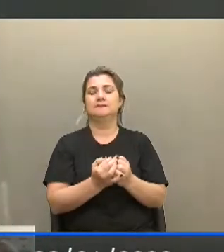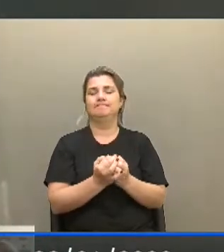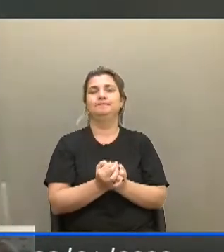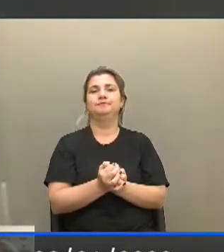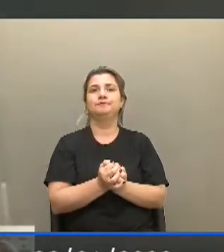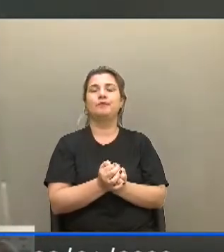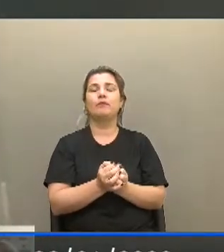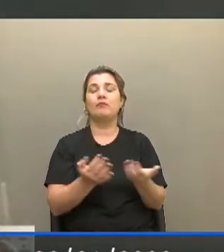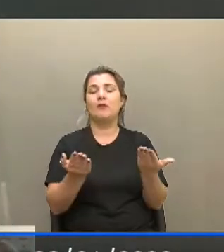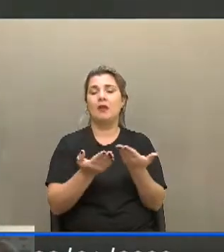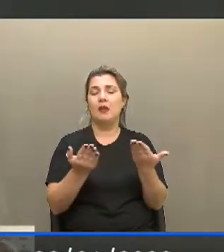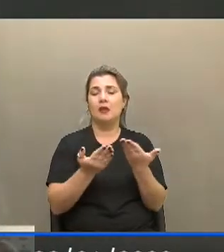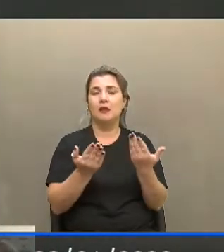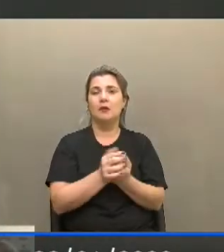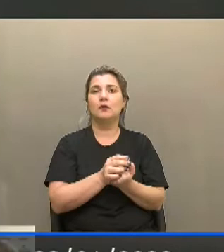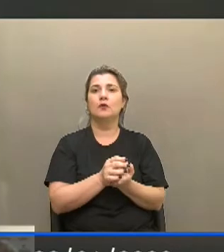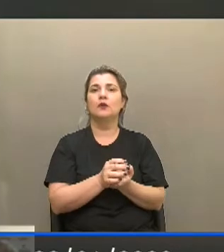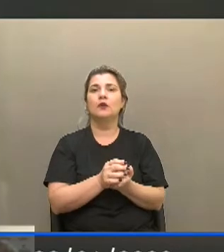deputado Elton Weber.